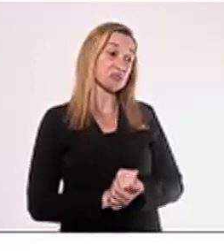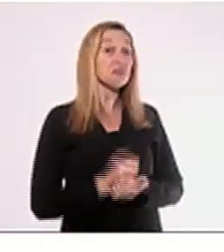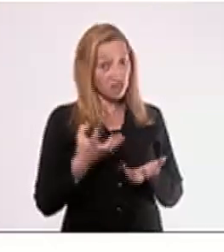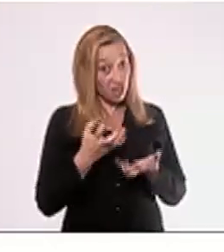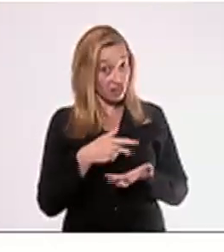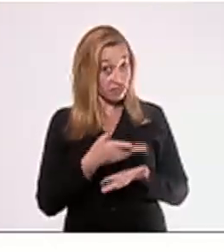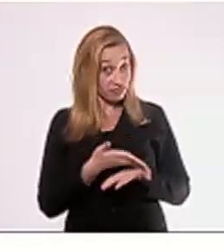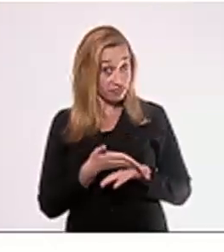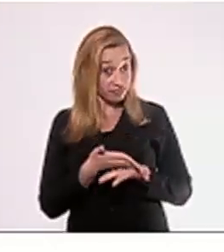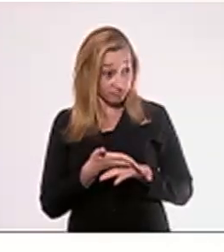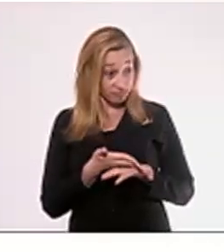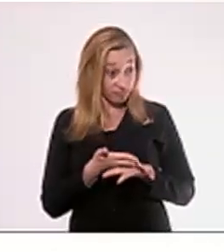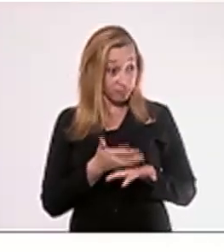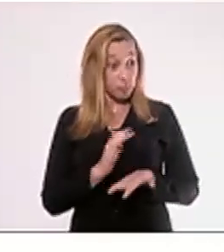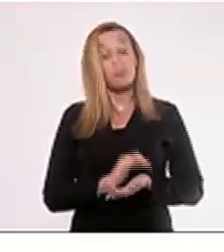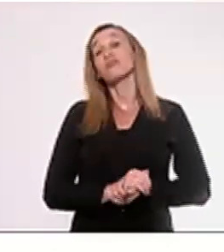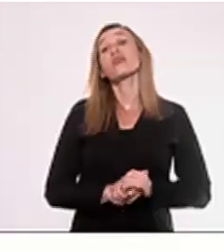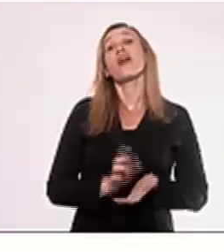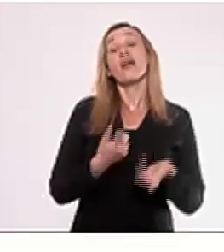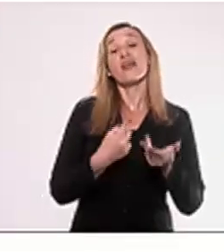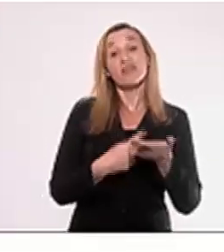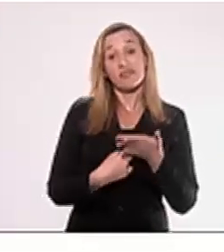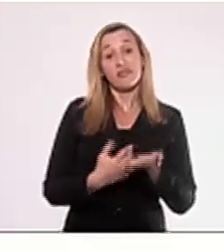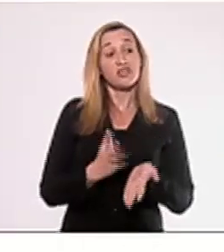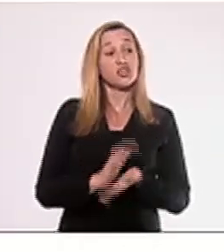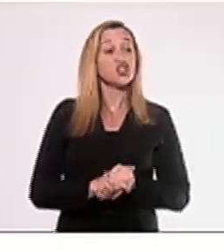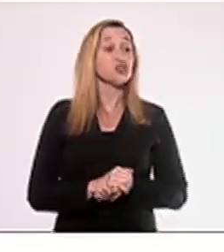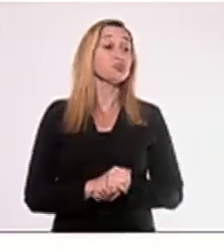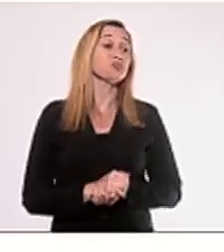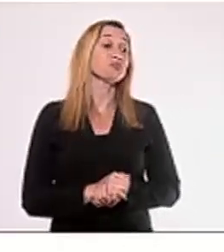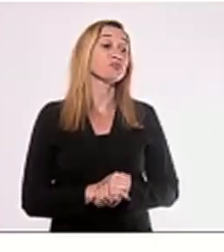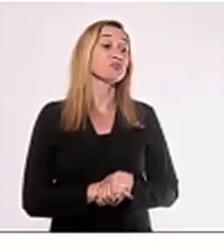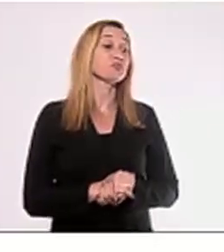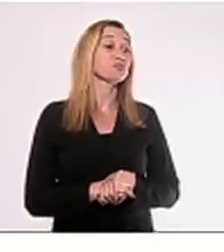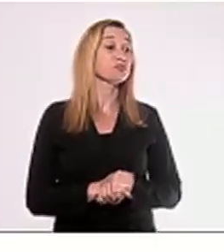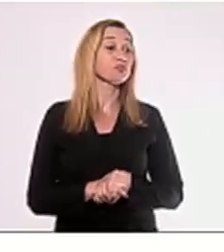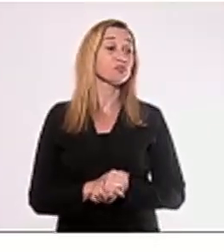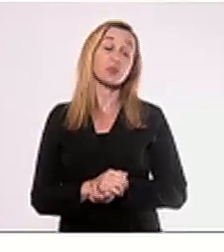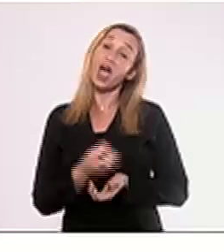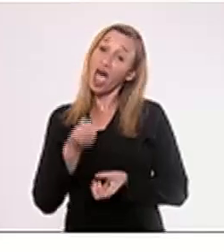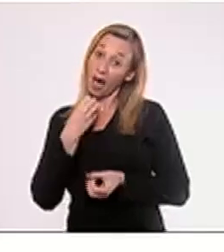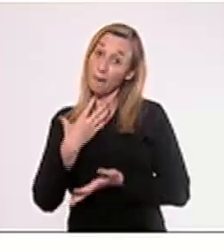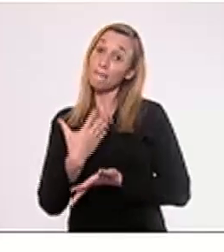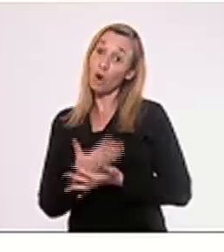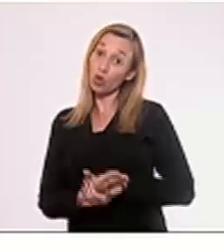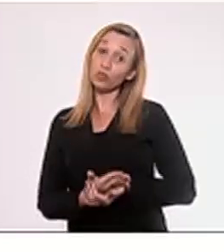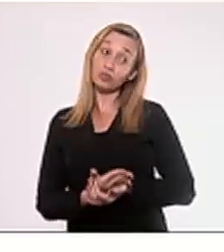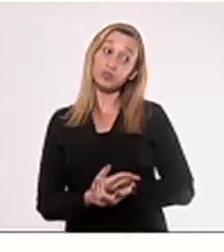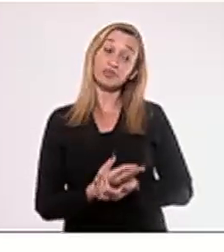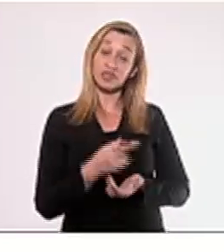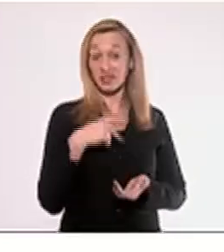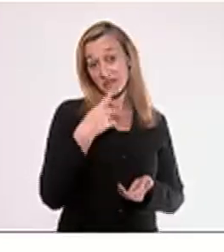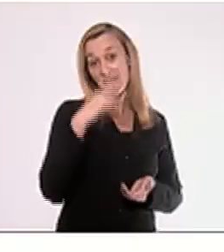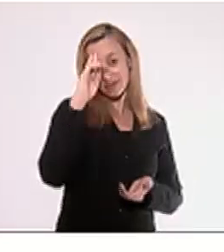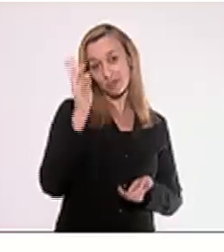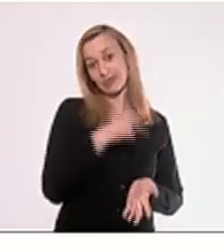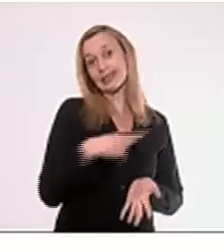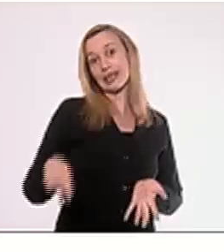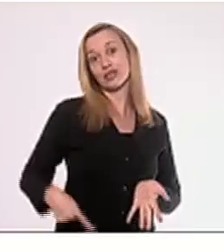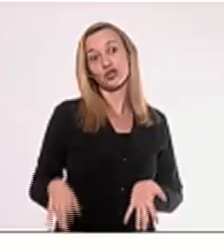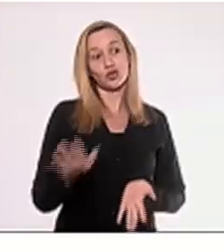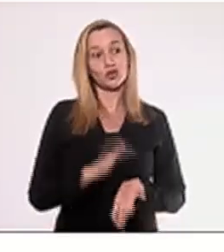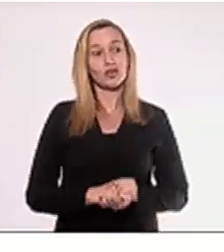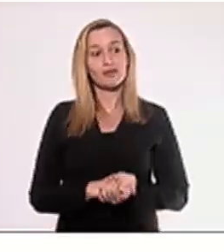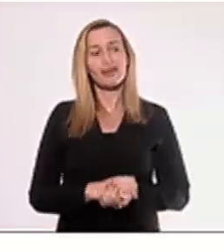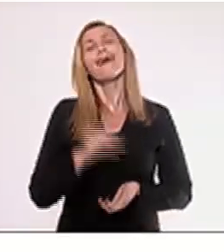senhor? É defendido, por exemplo, e é bom que se diga, senhor presidente,